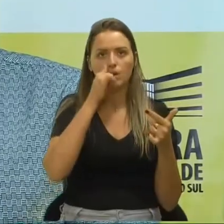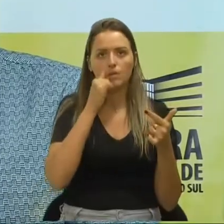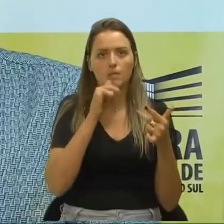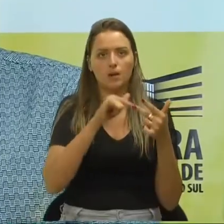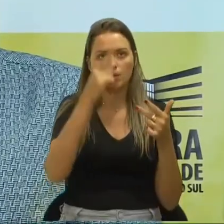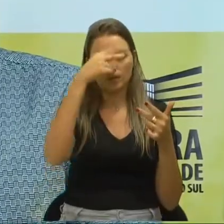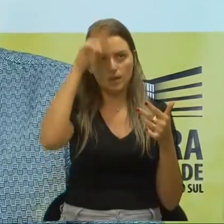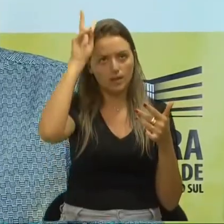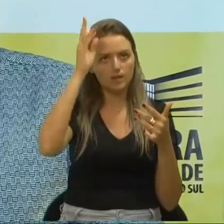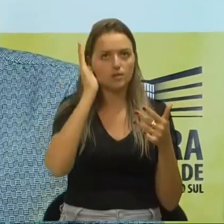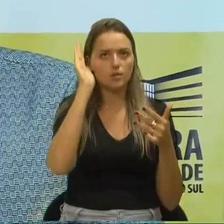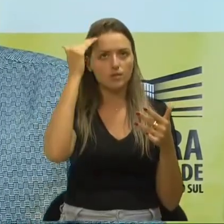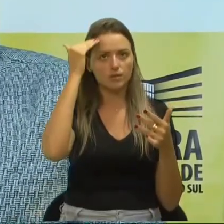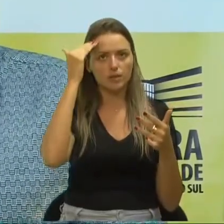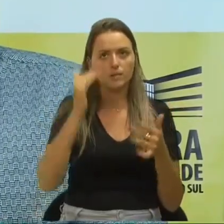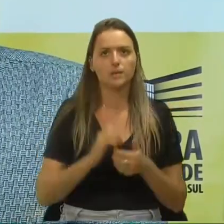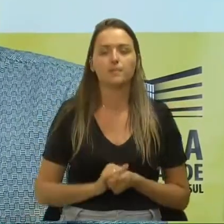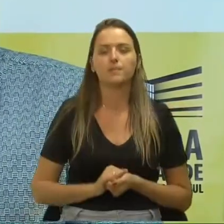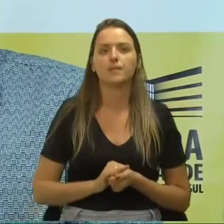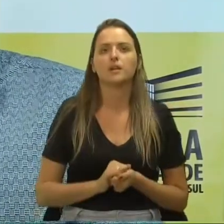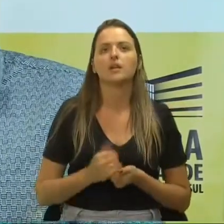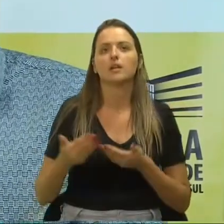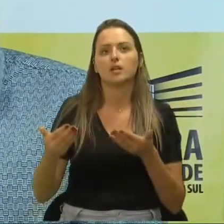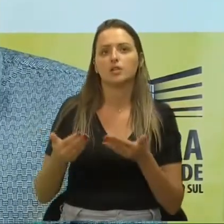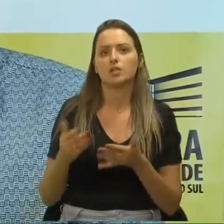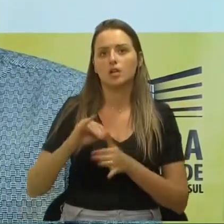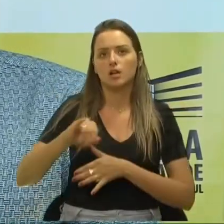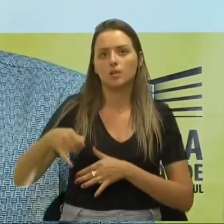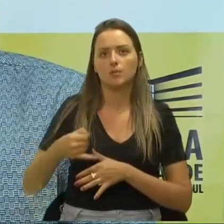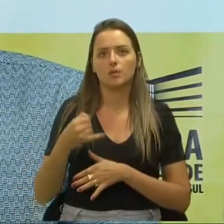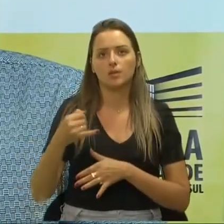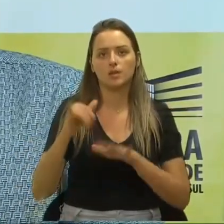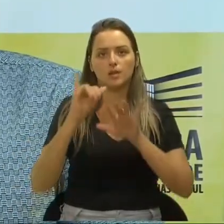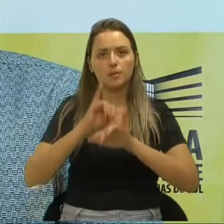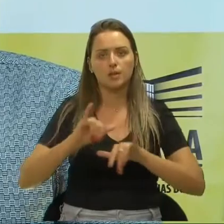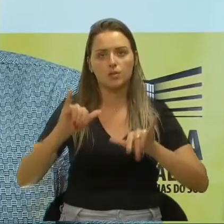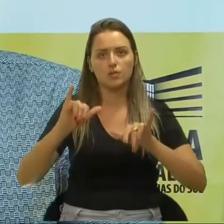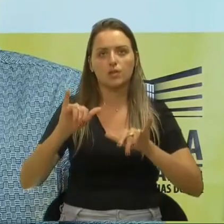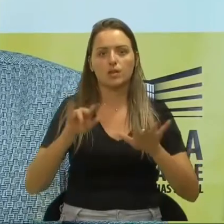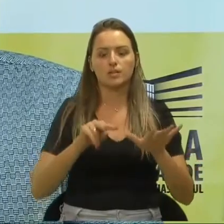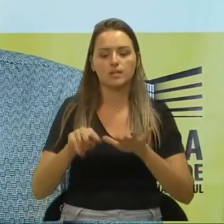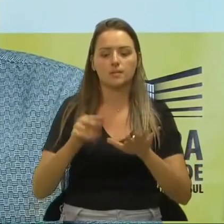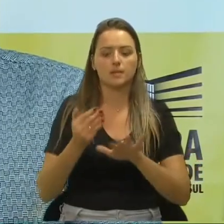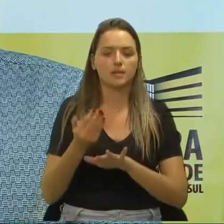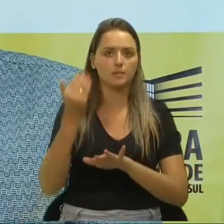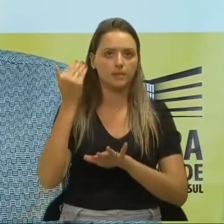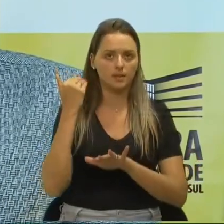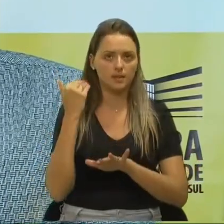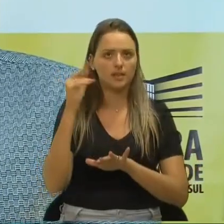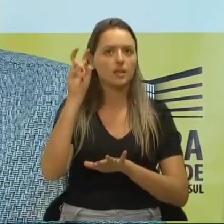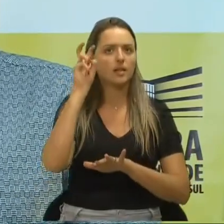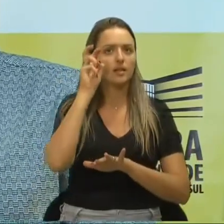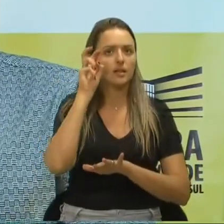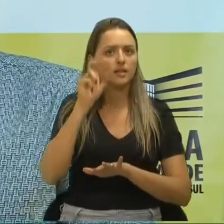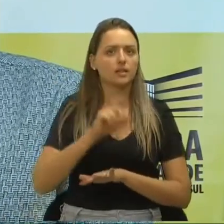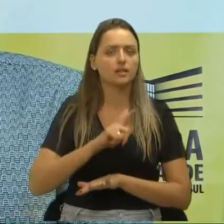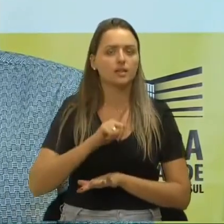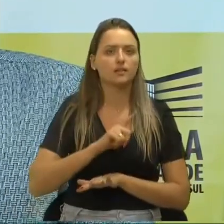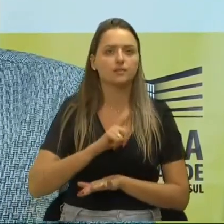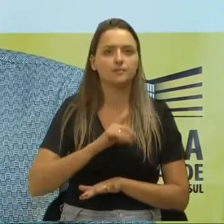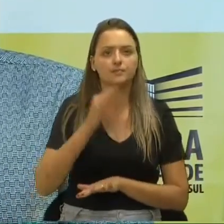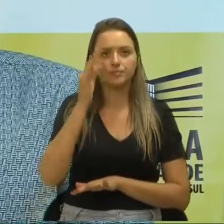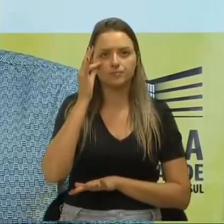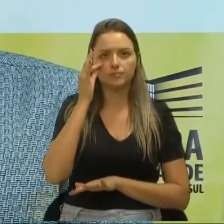Edson da Rosa e Felipe Gregemauer. E já aproveitei para divulgar, então, que semana passada, na quinta-feira, a gente teve a